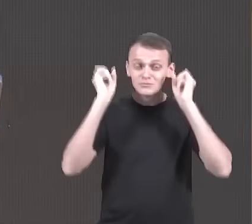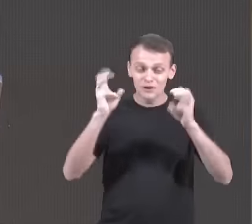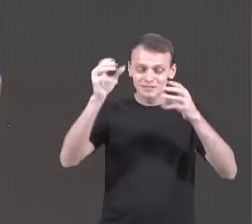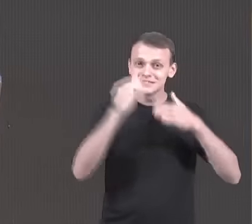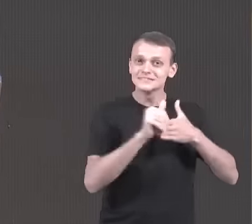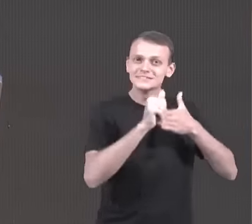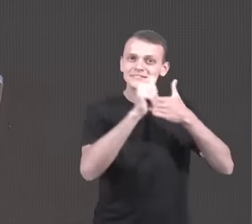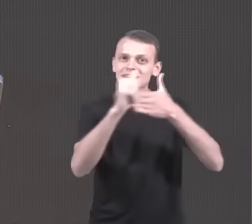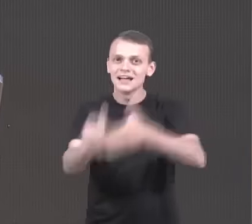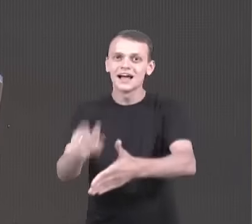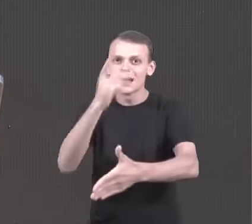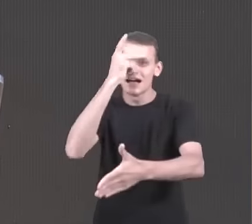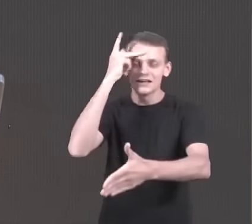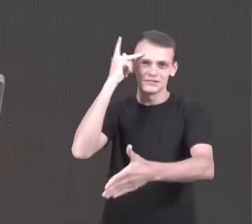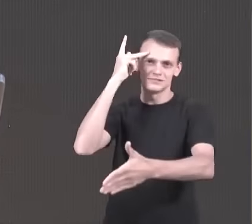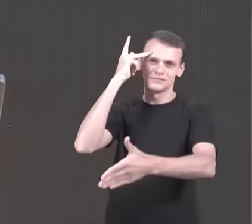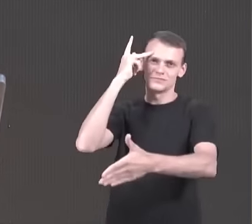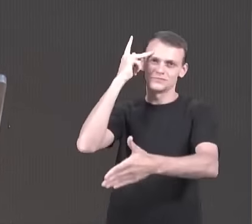desapareceu.